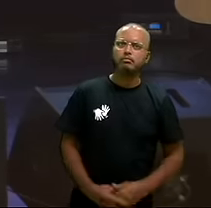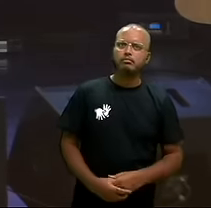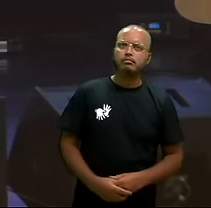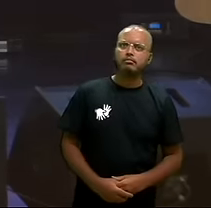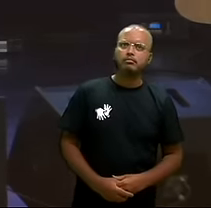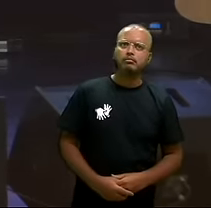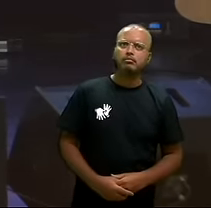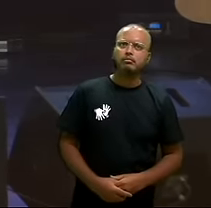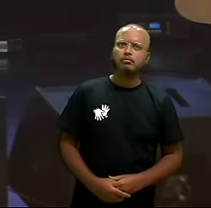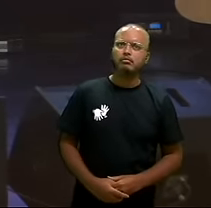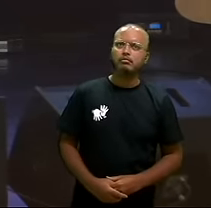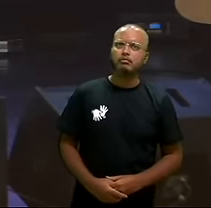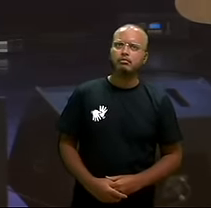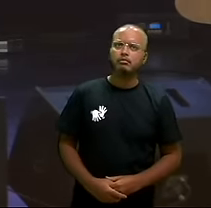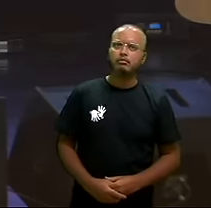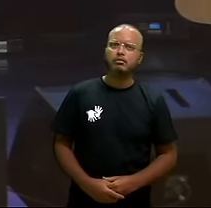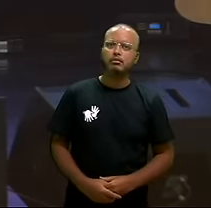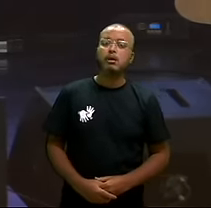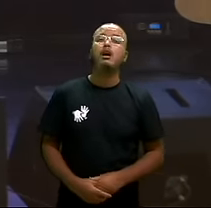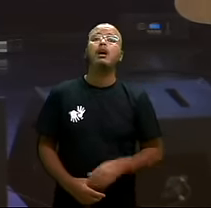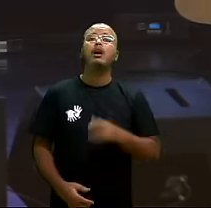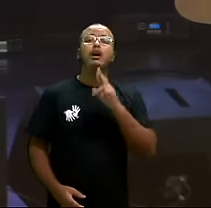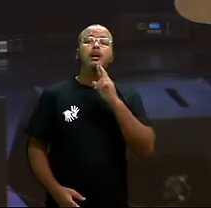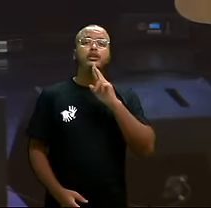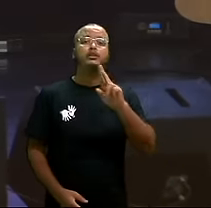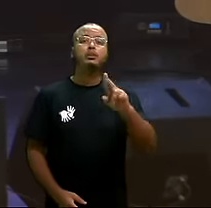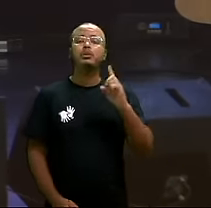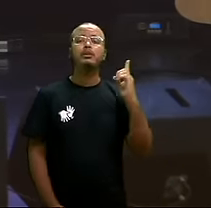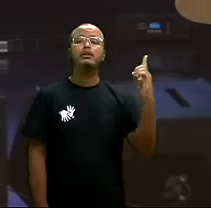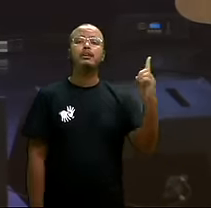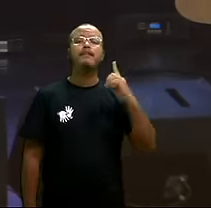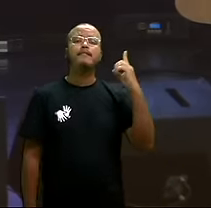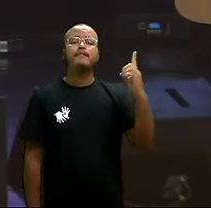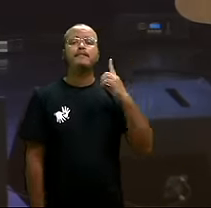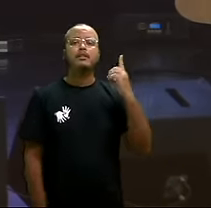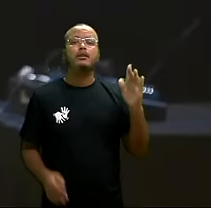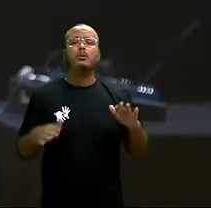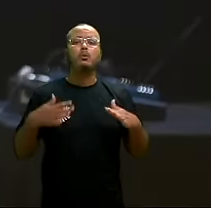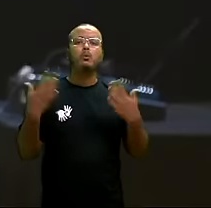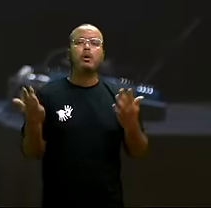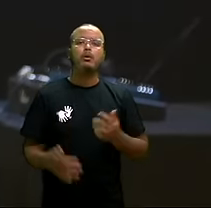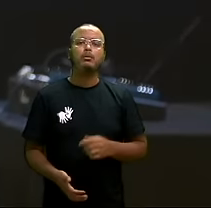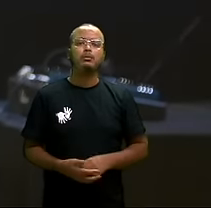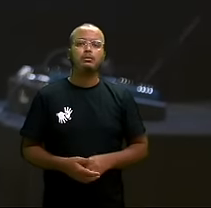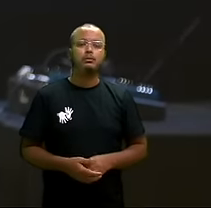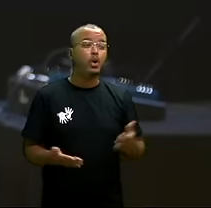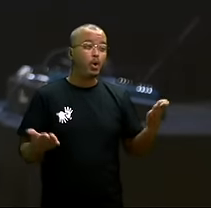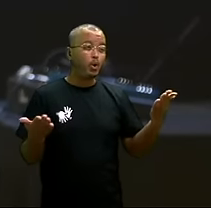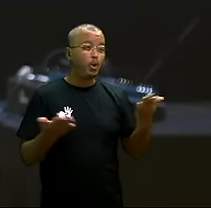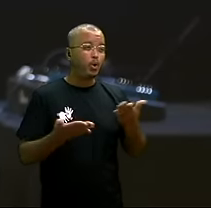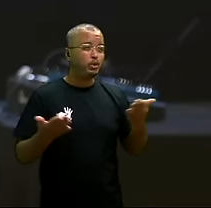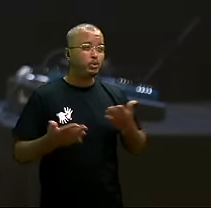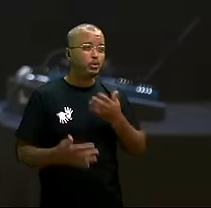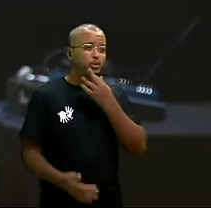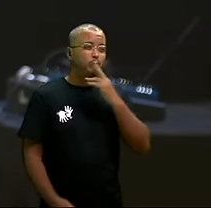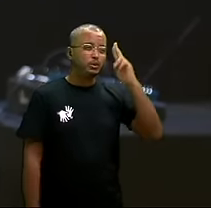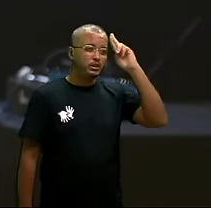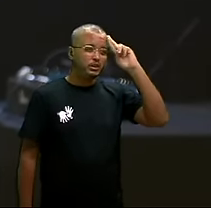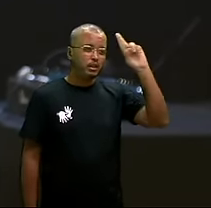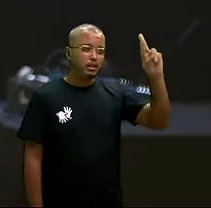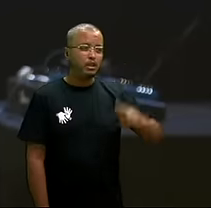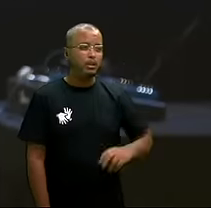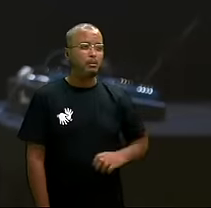que acha que vai me derrubar? Olha a resposta de Davi para Golias: hoje mesmo o Senhor te entregará nas minhas